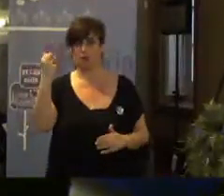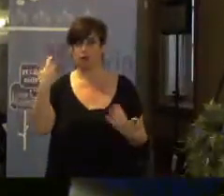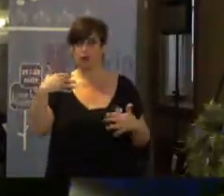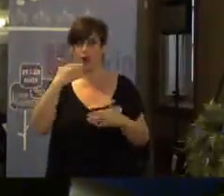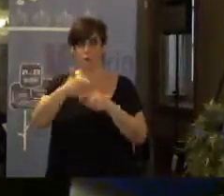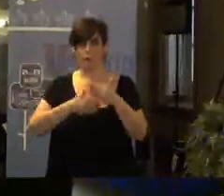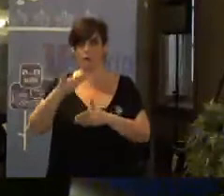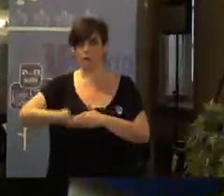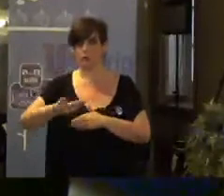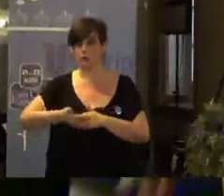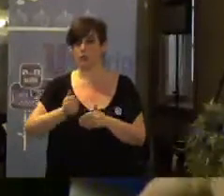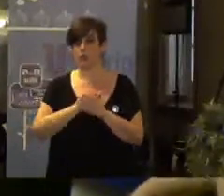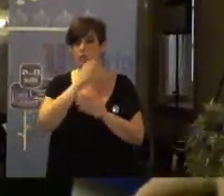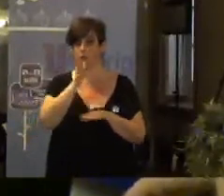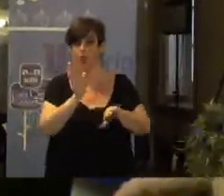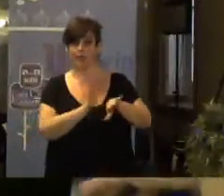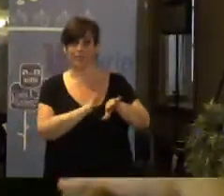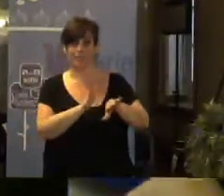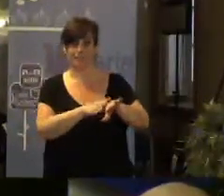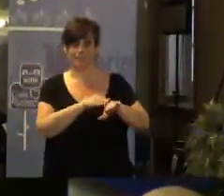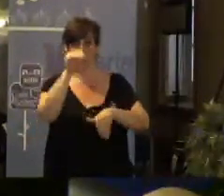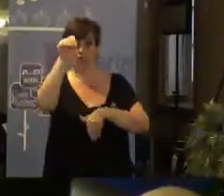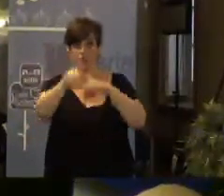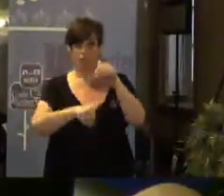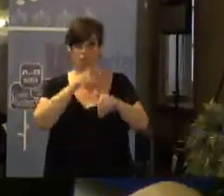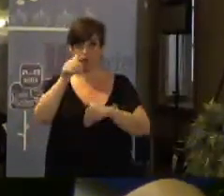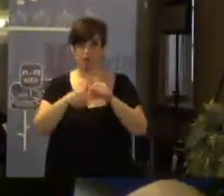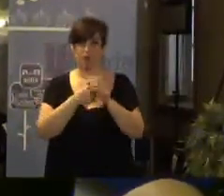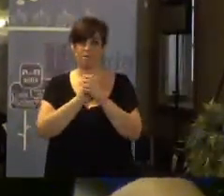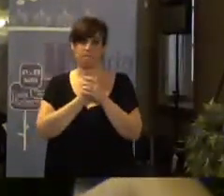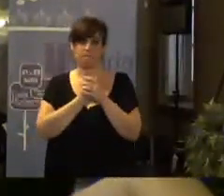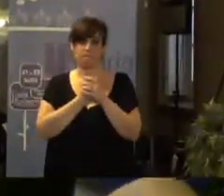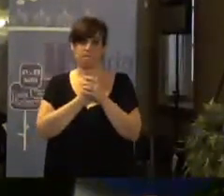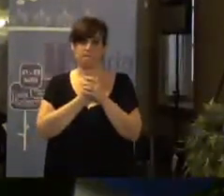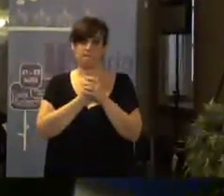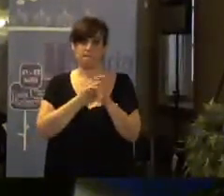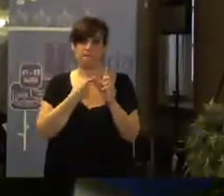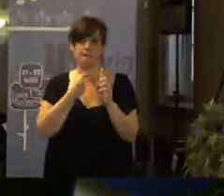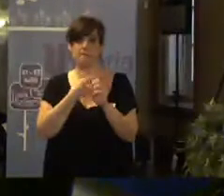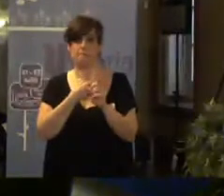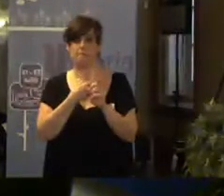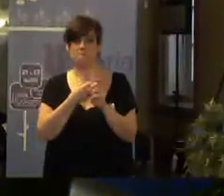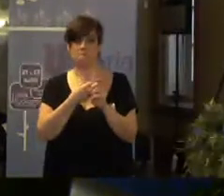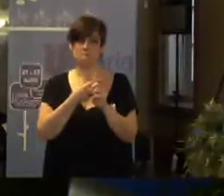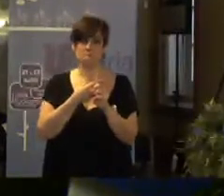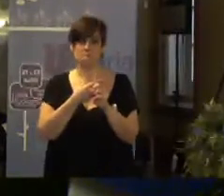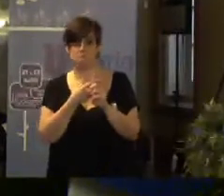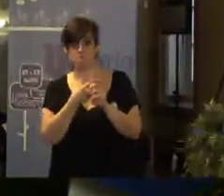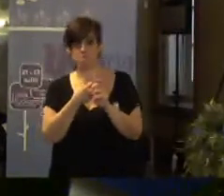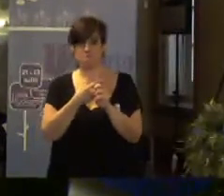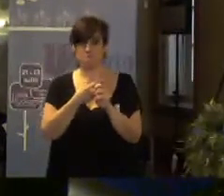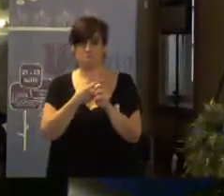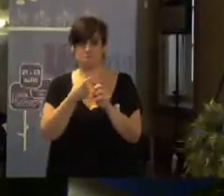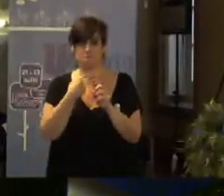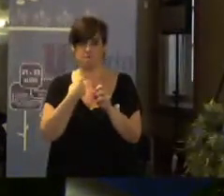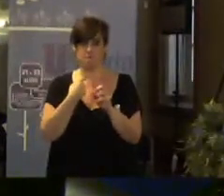uma deputada do Bloco de Esquerda, que por acaso é minha irmã gêmea, e que fez uma comissão de inquérito